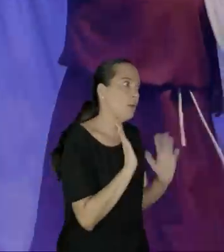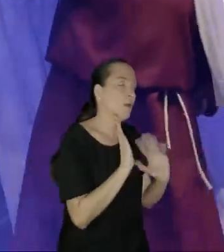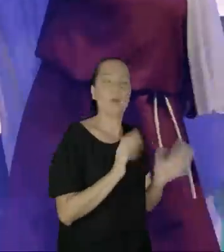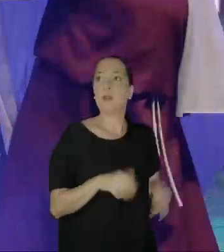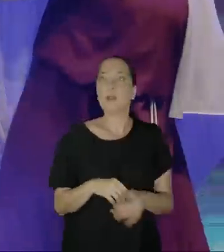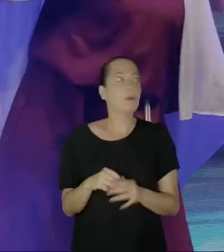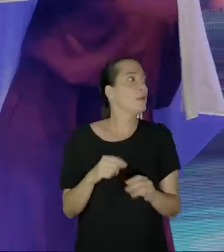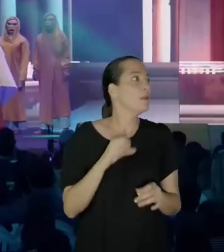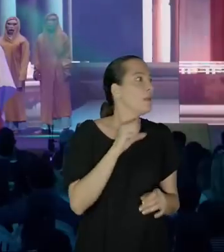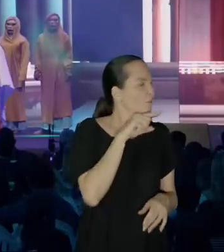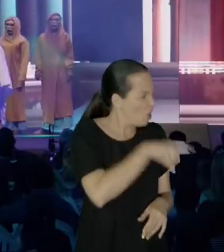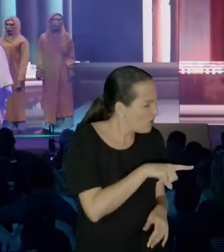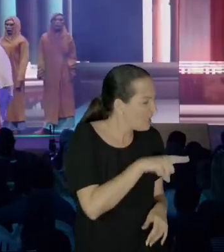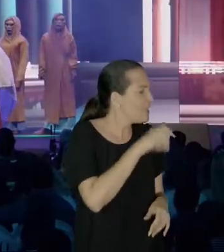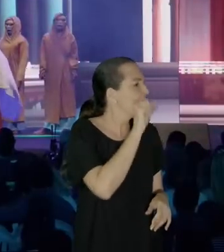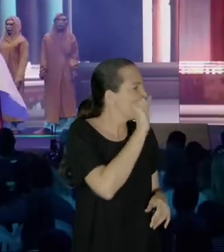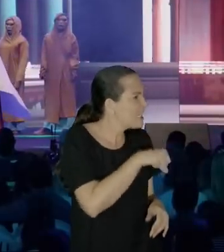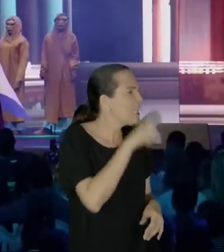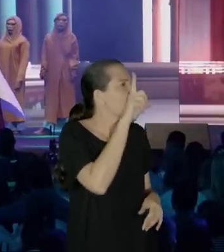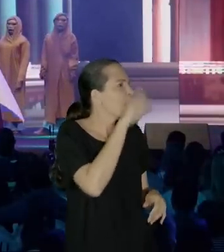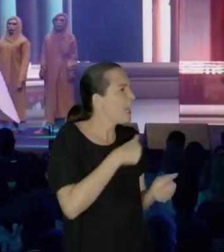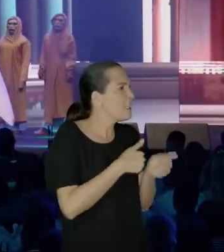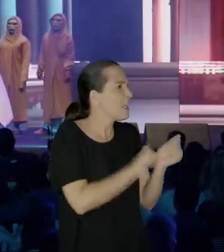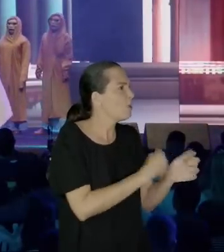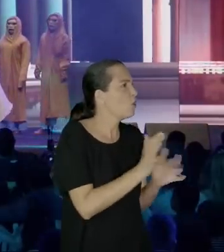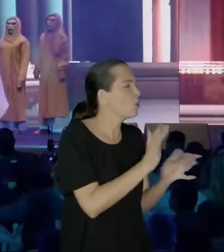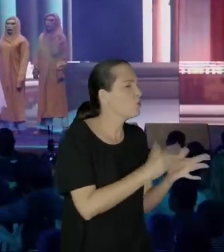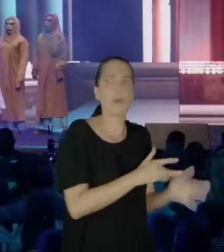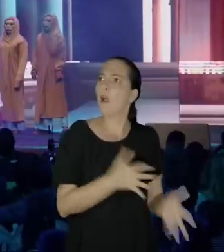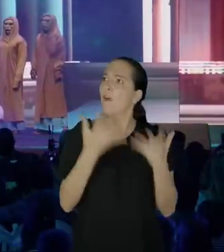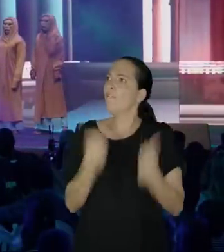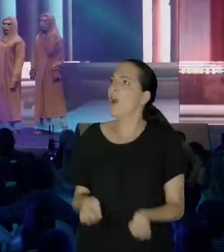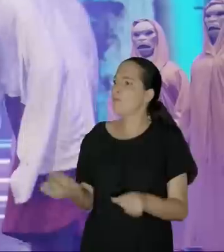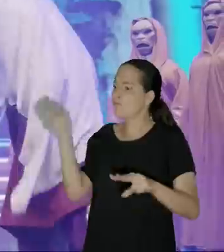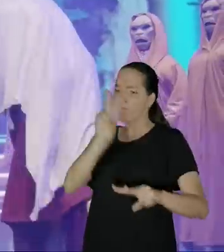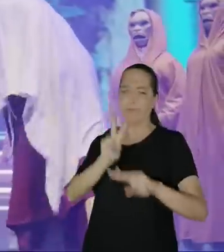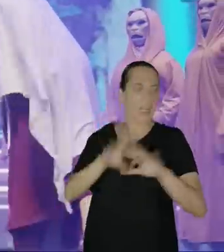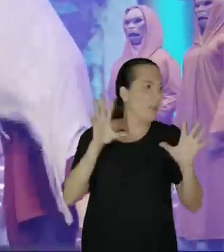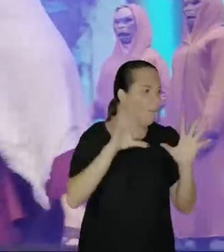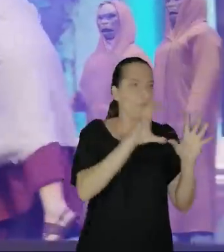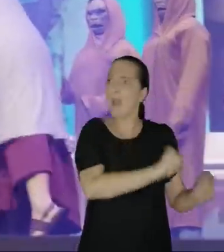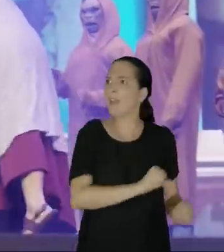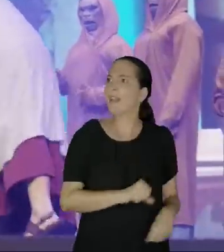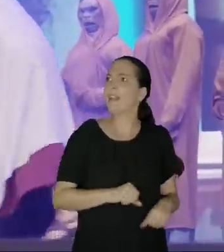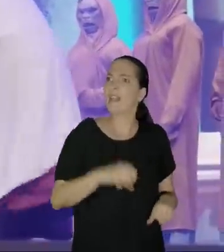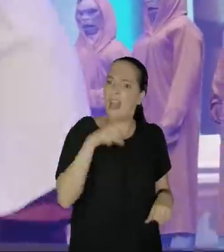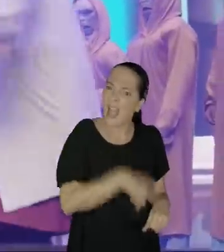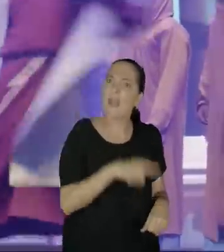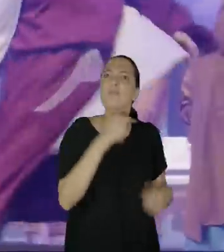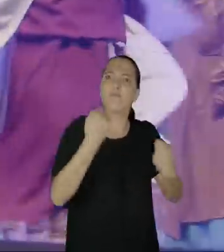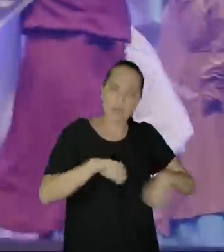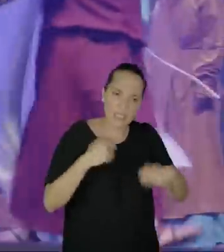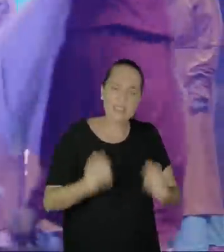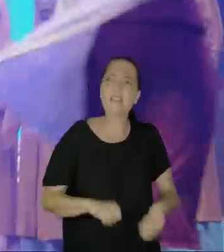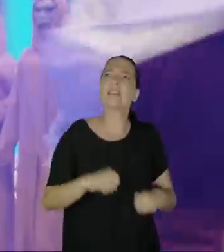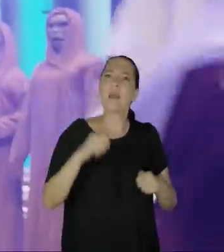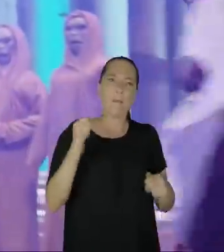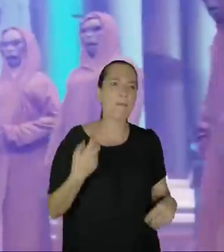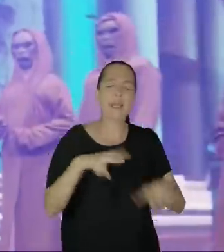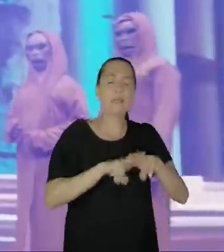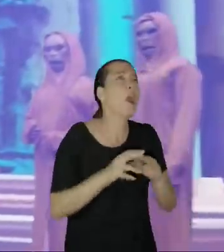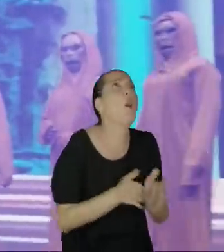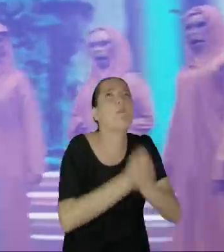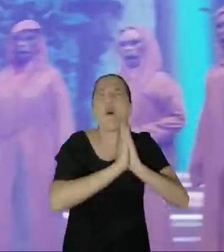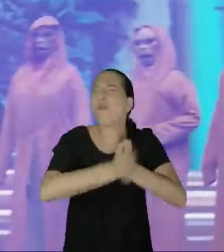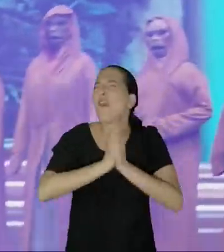era um dos seguidores de Jesus. Nunca fui seguidor deste homem. Prendam ele. Ele merece ser preso. Por favor, eu imploro.